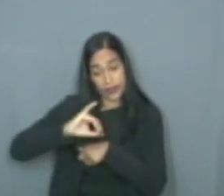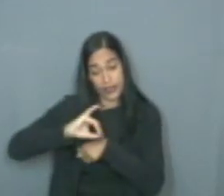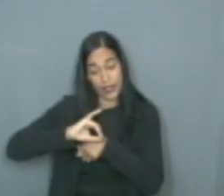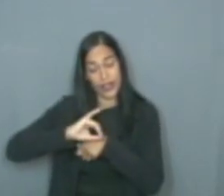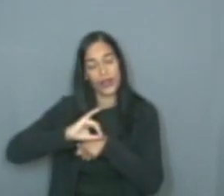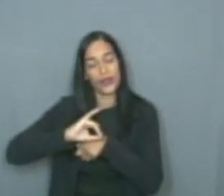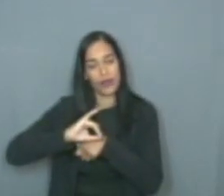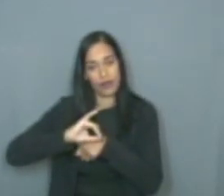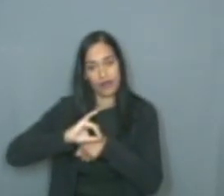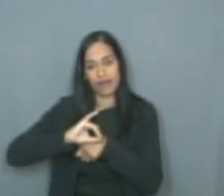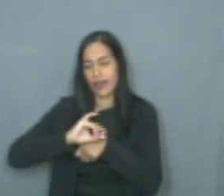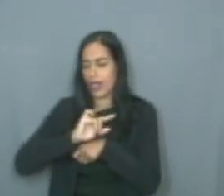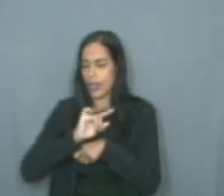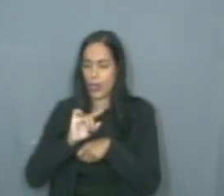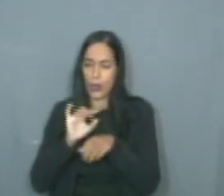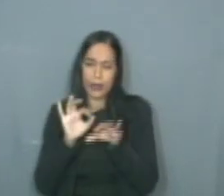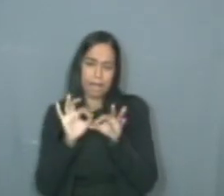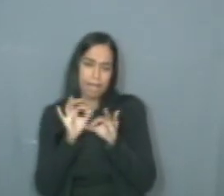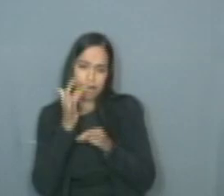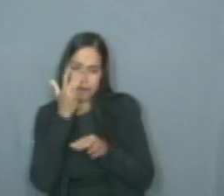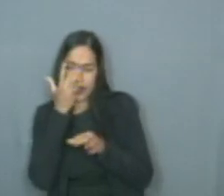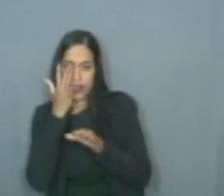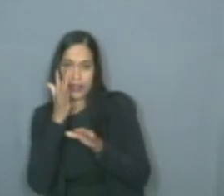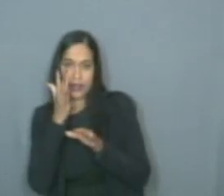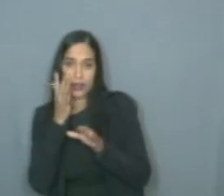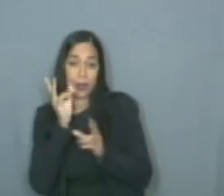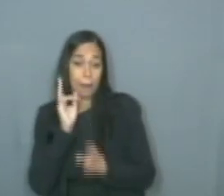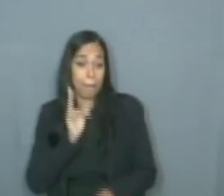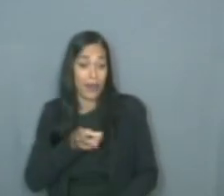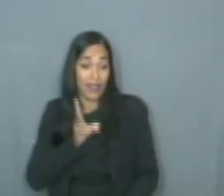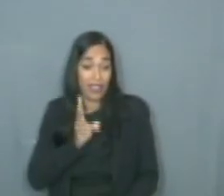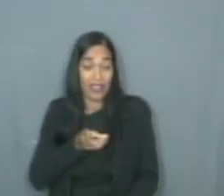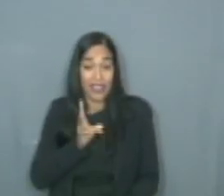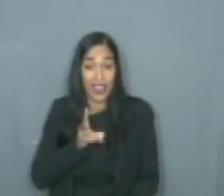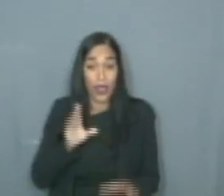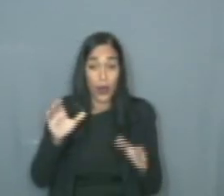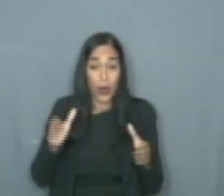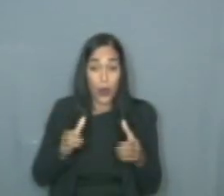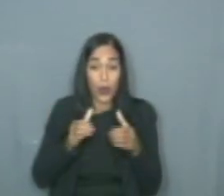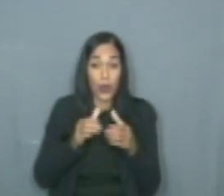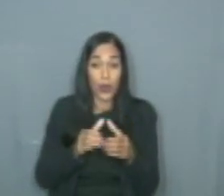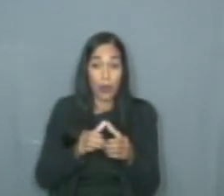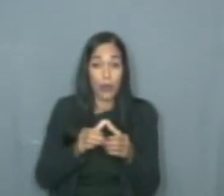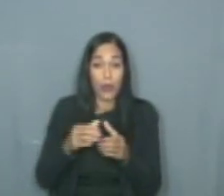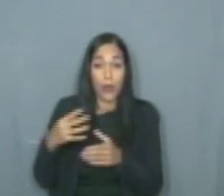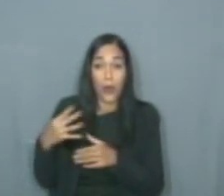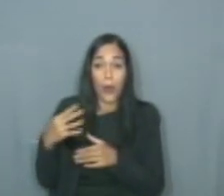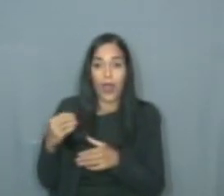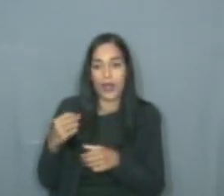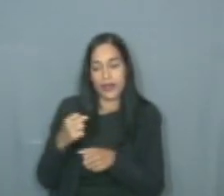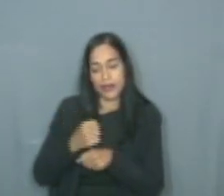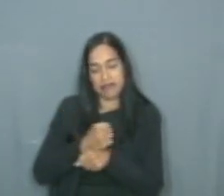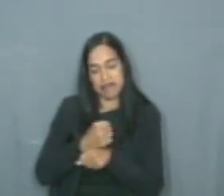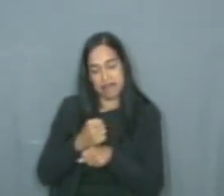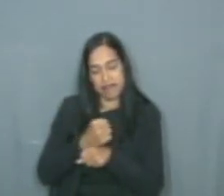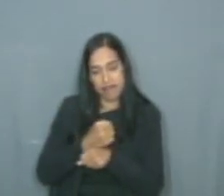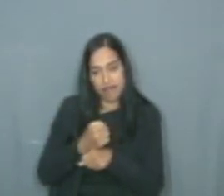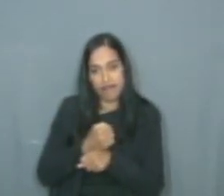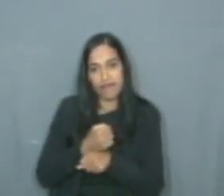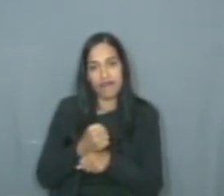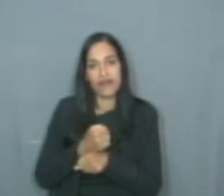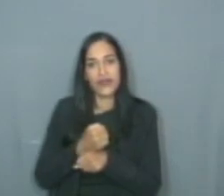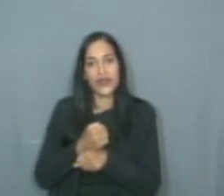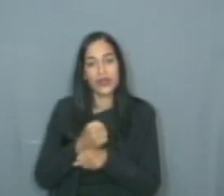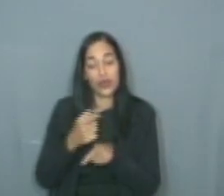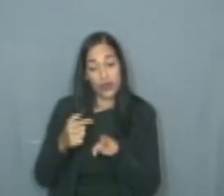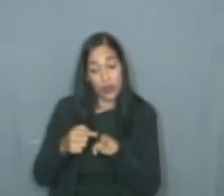é simples. Manter por 40 anos, Muniz, um grupo de teatro num